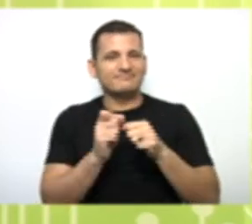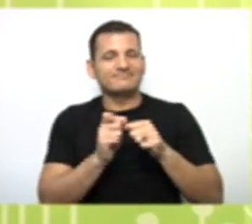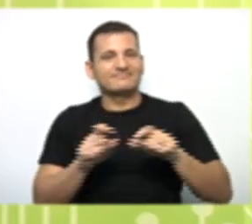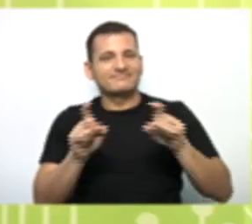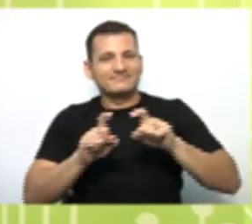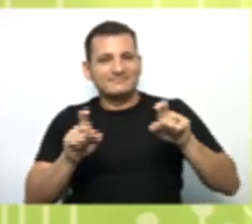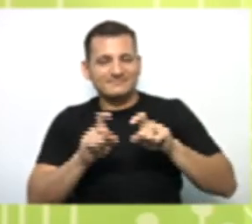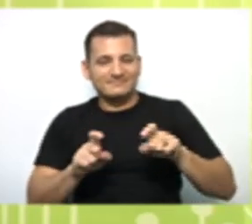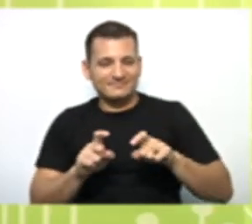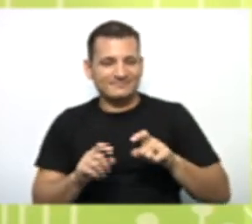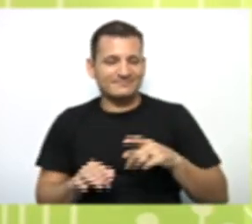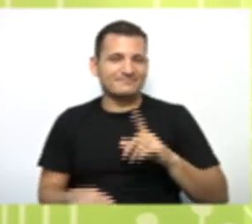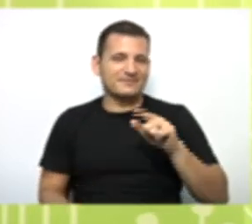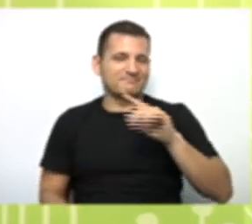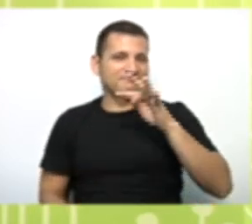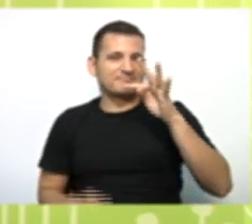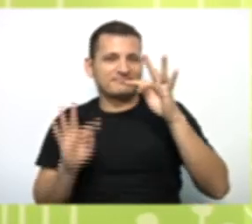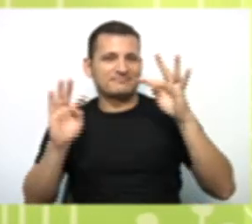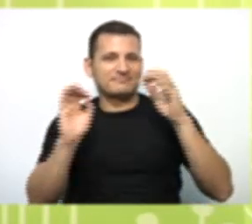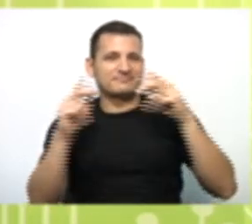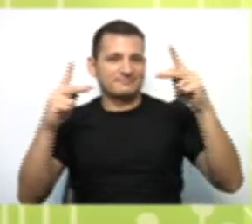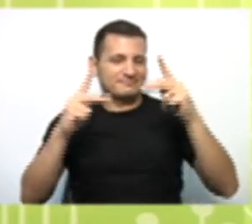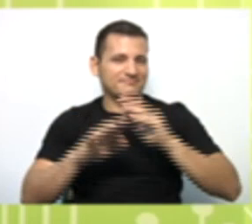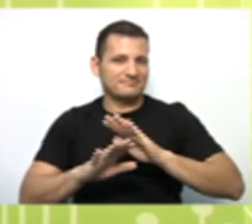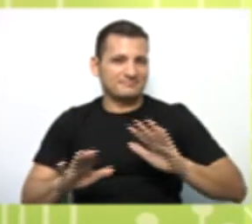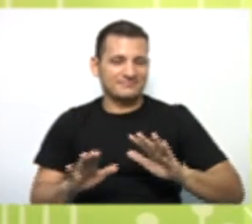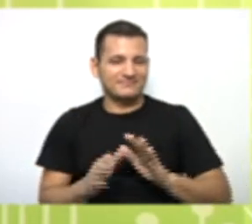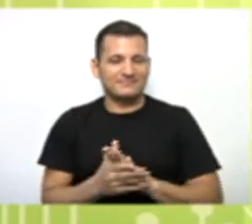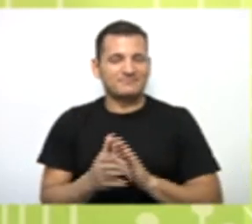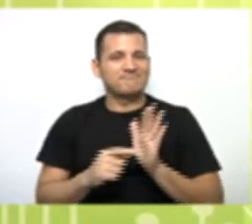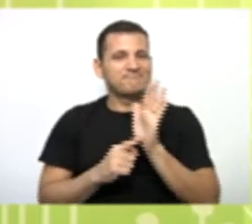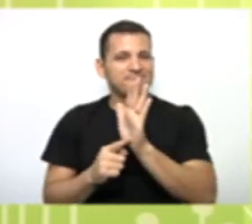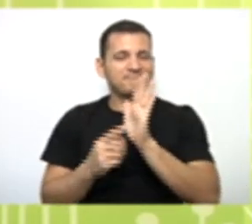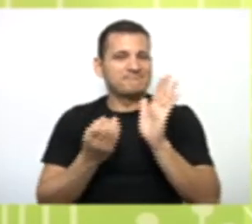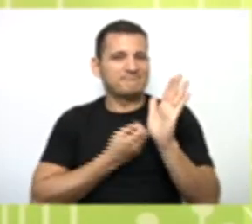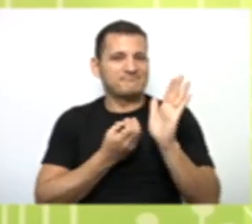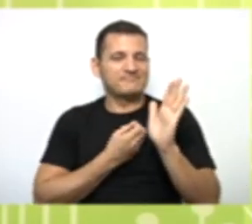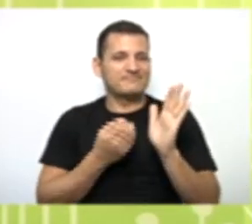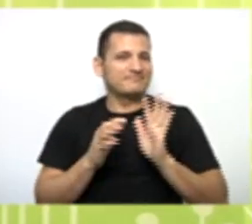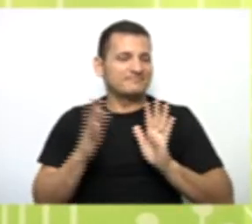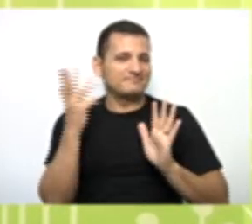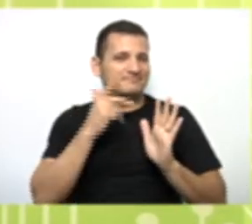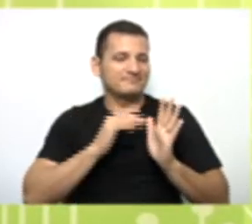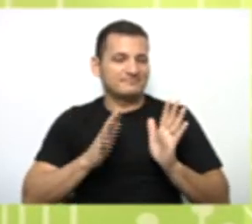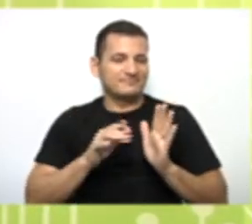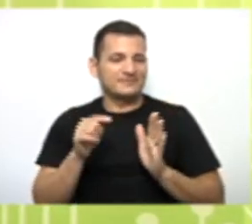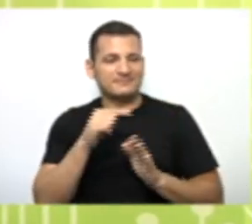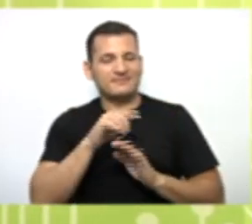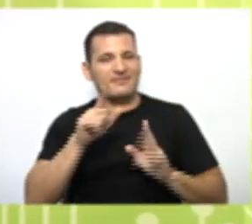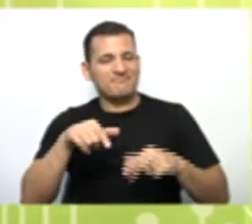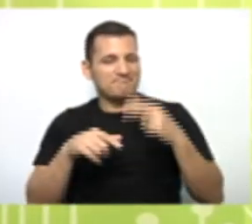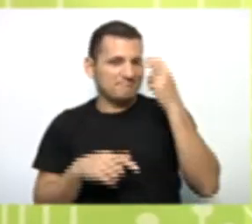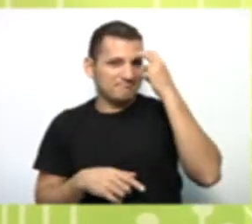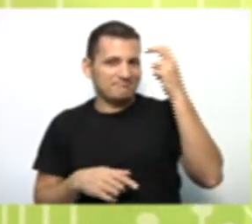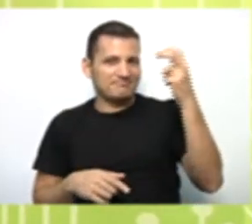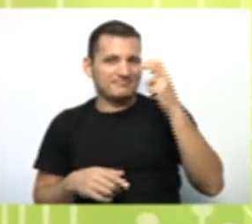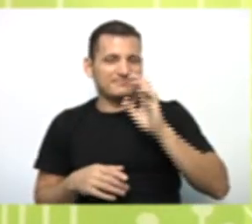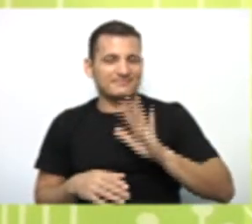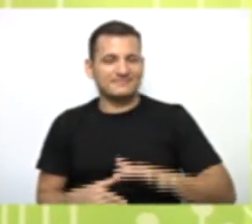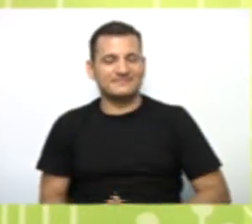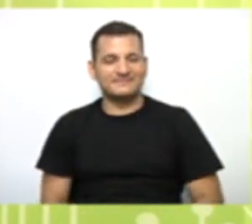computação, né? O cara é top. Então, já mostra, faz esse númerozinho bonito assim. Os caras são nerd, né? Tem tudo isso